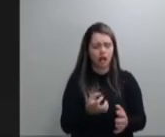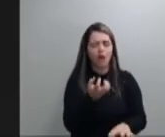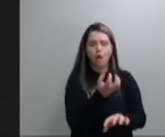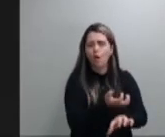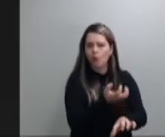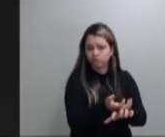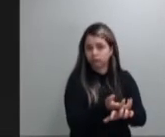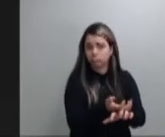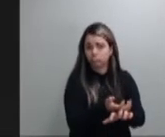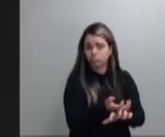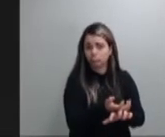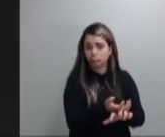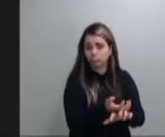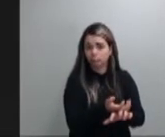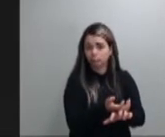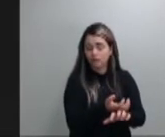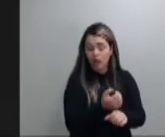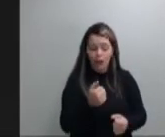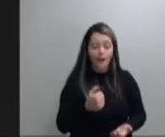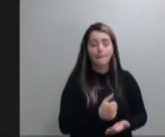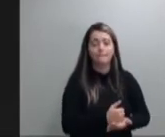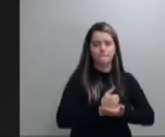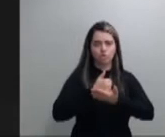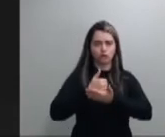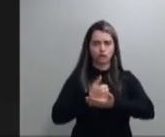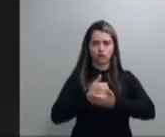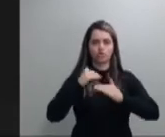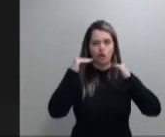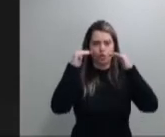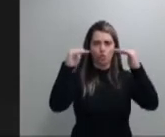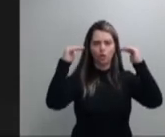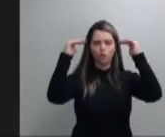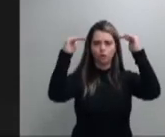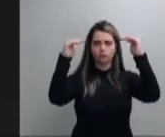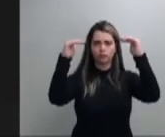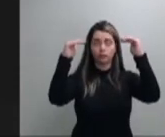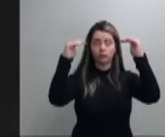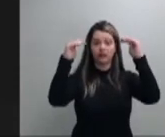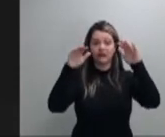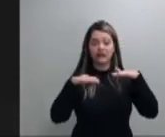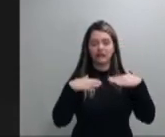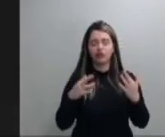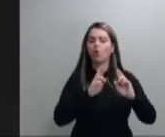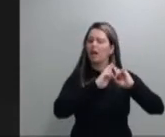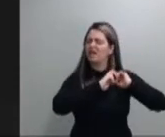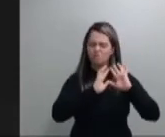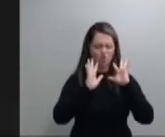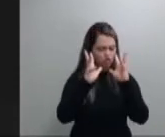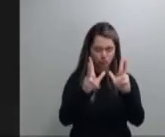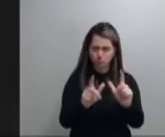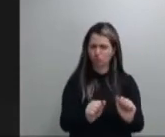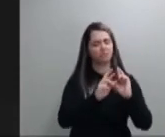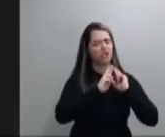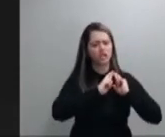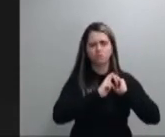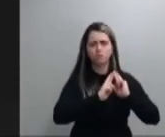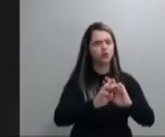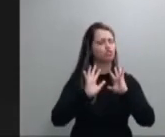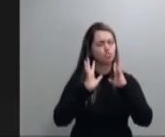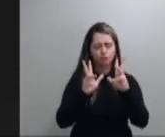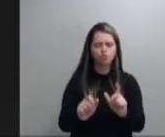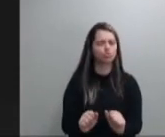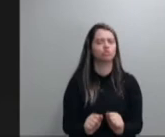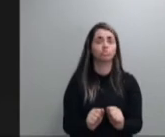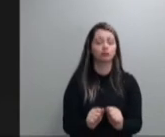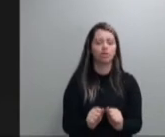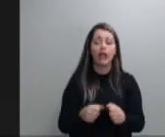posição do Supremo Tribunal Federal sobre essa matéria, e com todo respeito aqui, modéstia à parte, eu posso falar dessa decisão